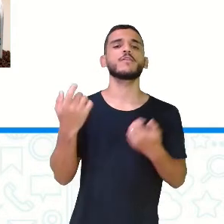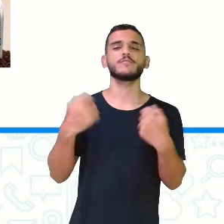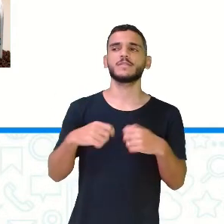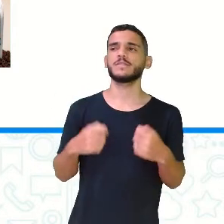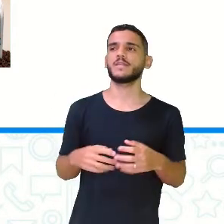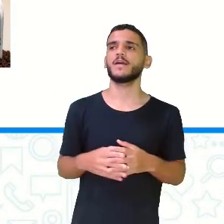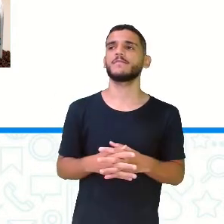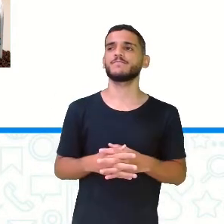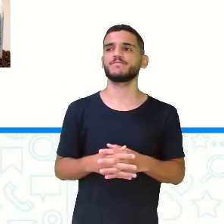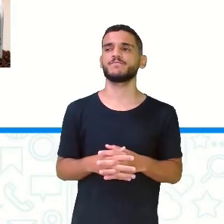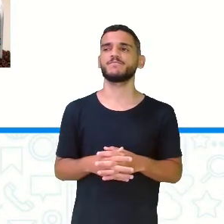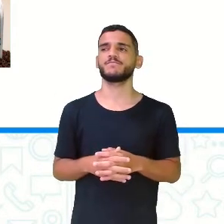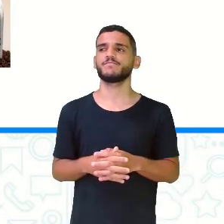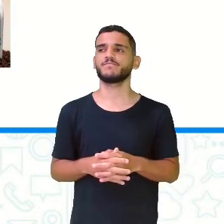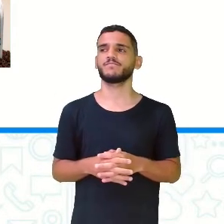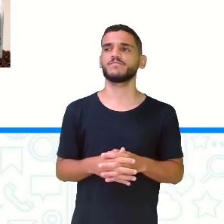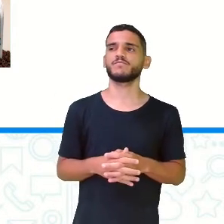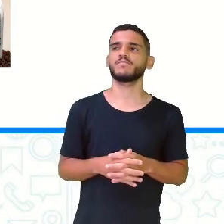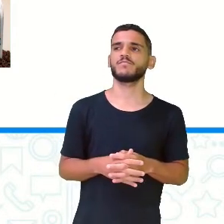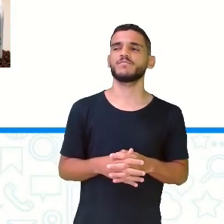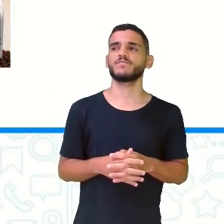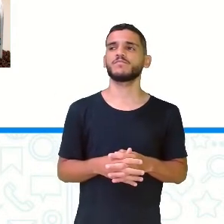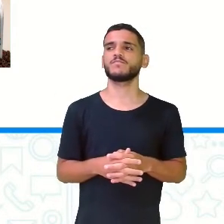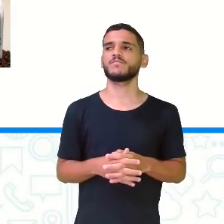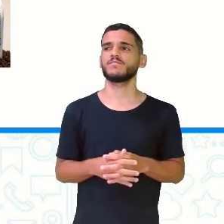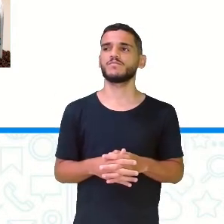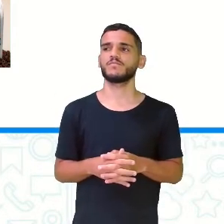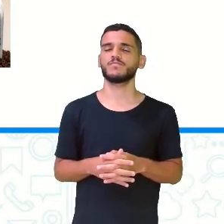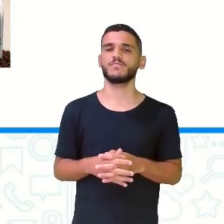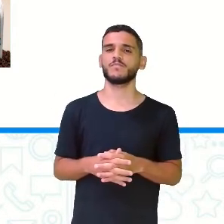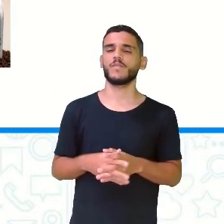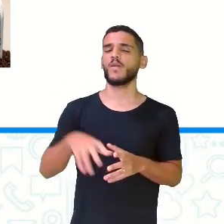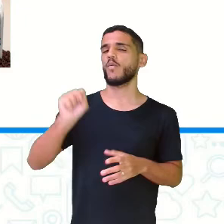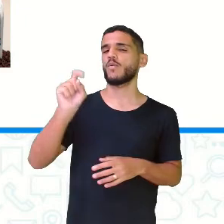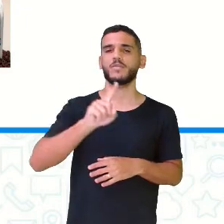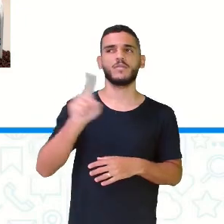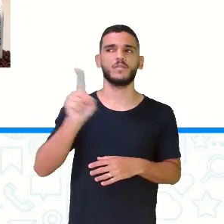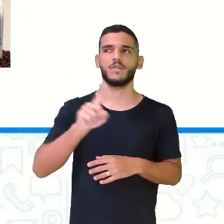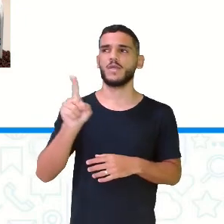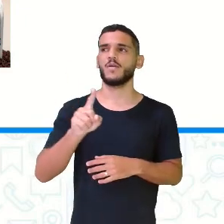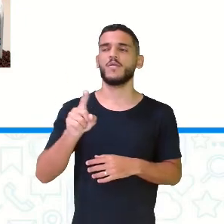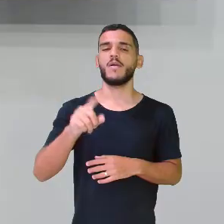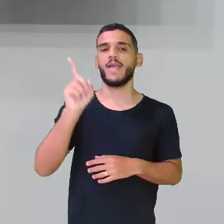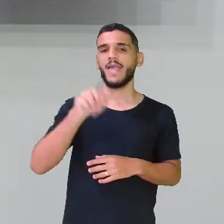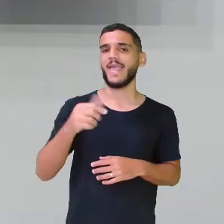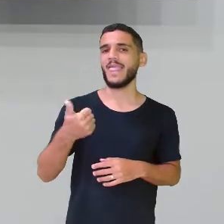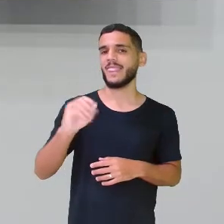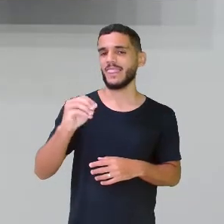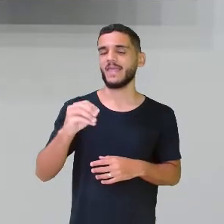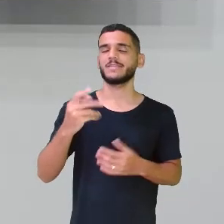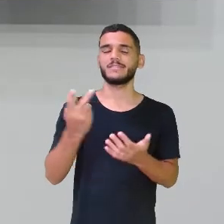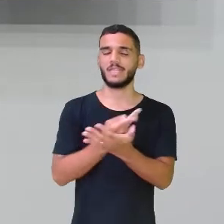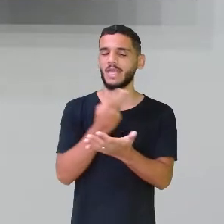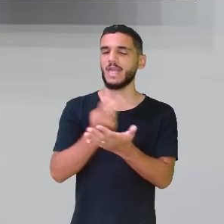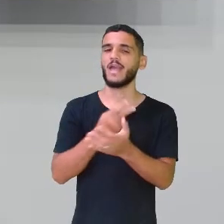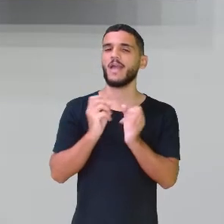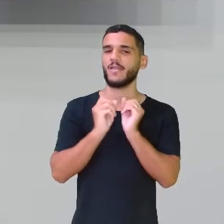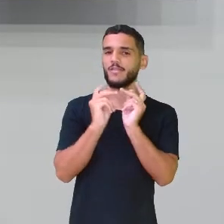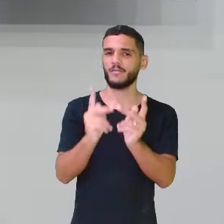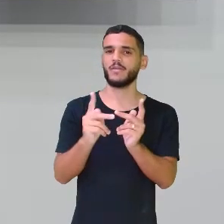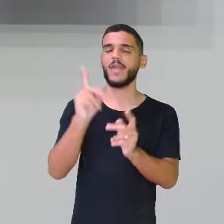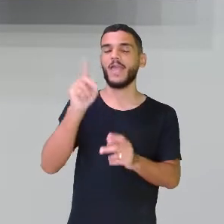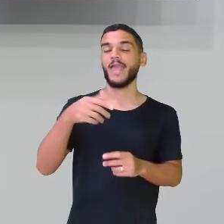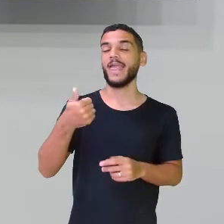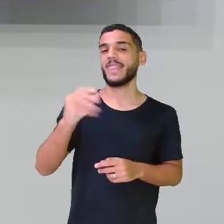precisar? Olha, na verdade não são 8 não, tá? São 10. Aqui tá errado. São 10